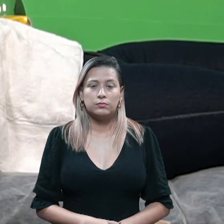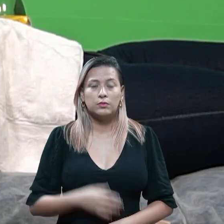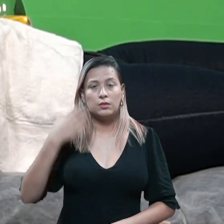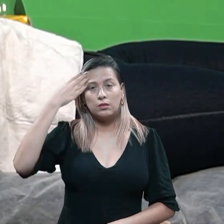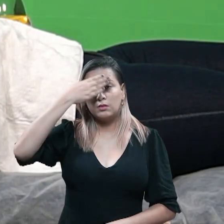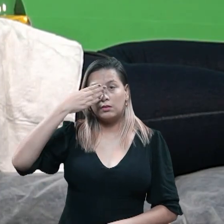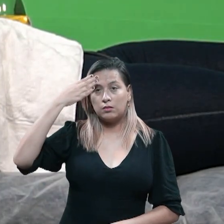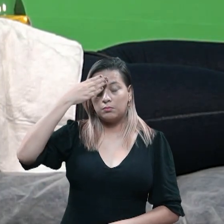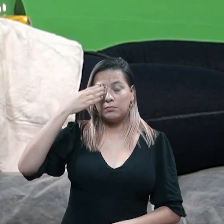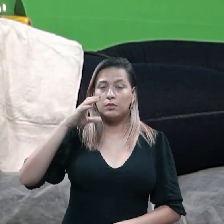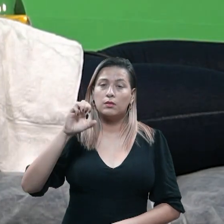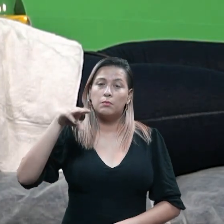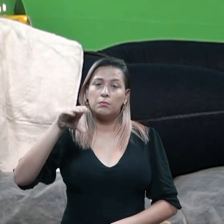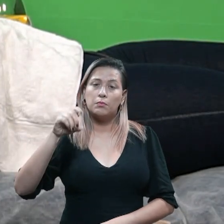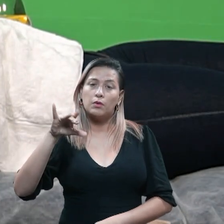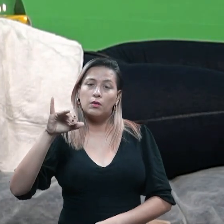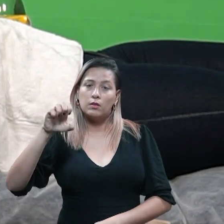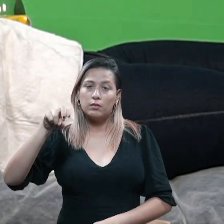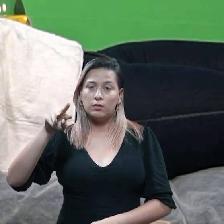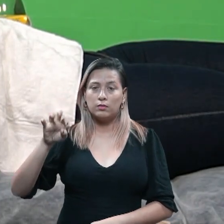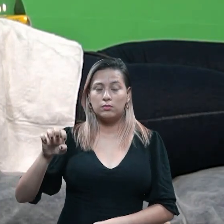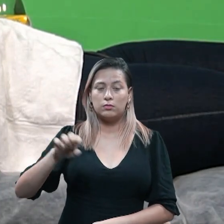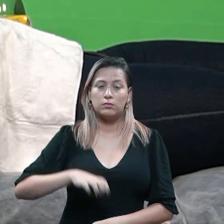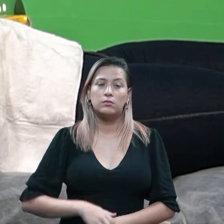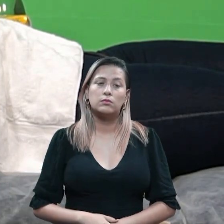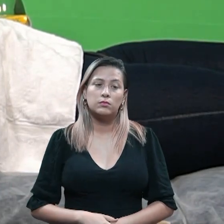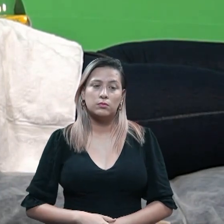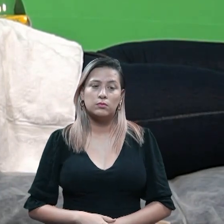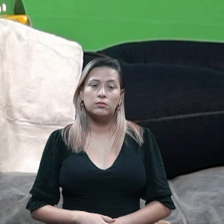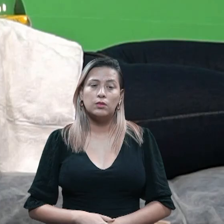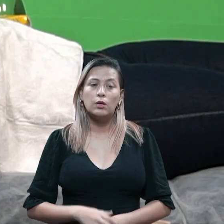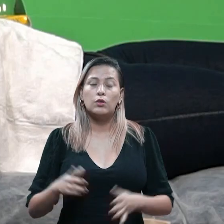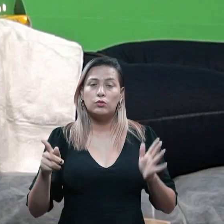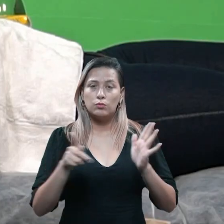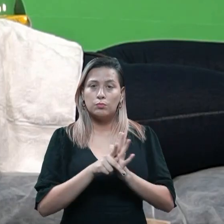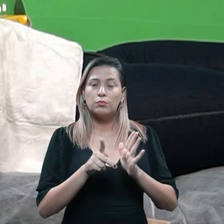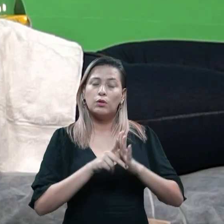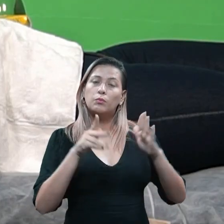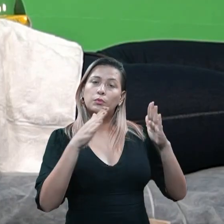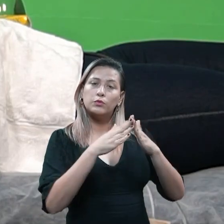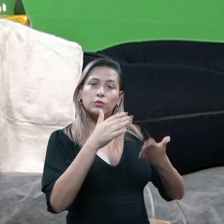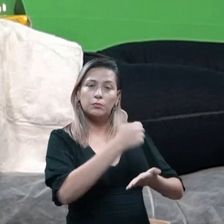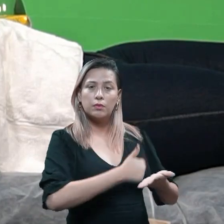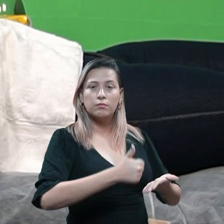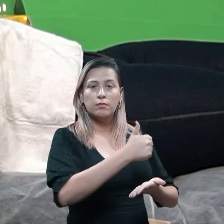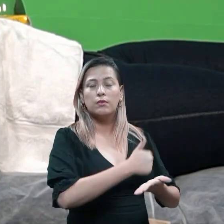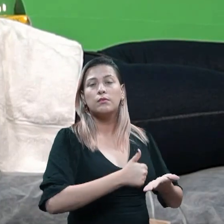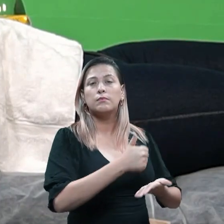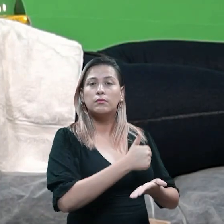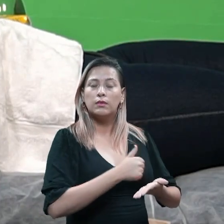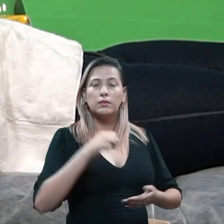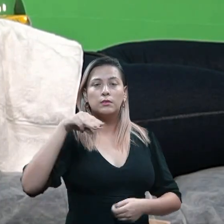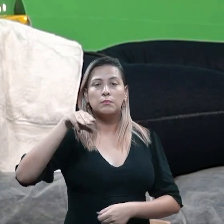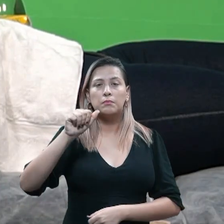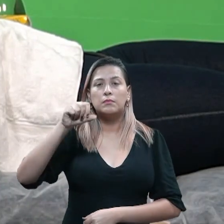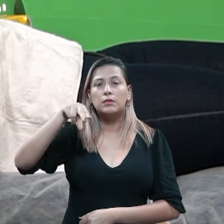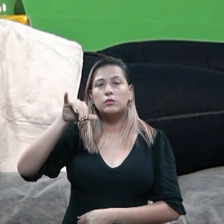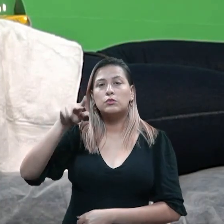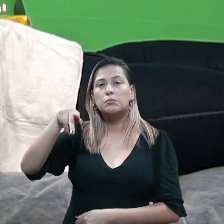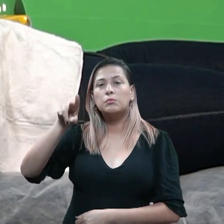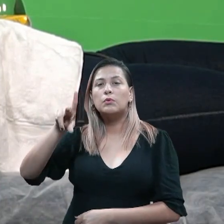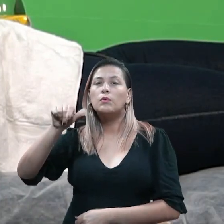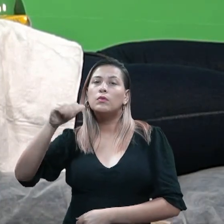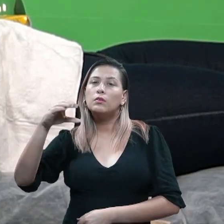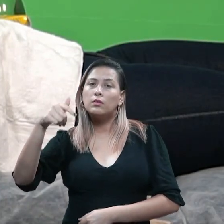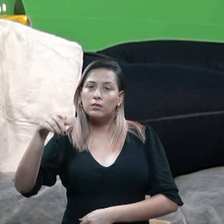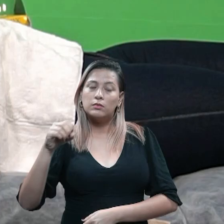creme emoliente feito numa farmácia de manipulação local. A gente vai, solicita